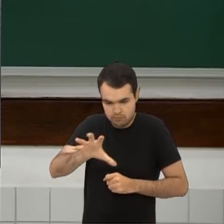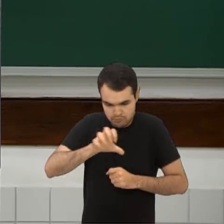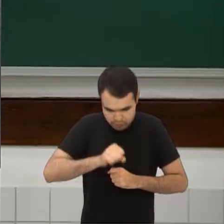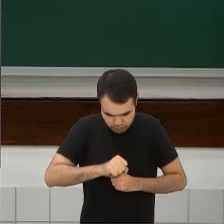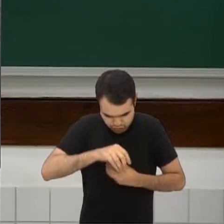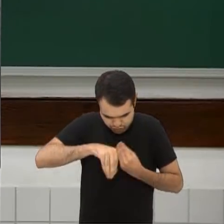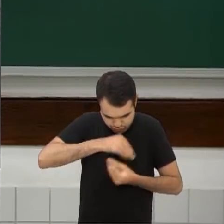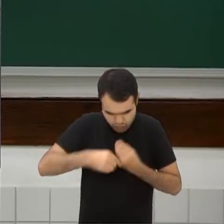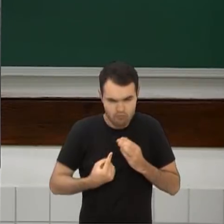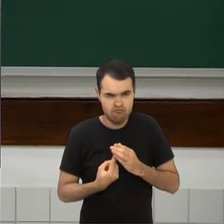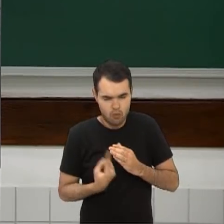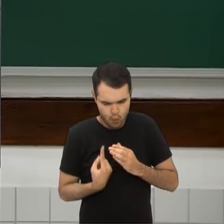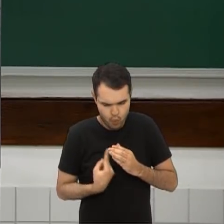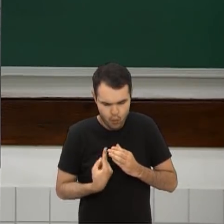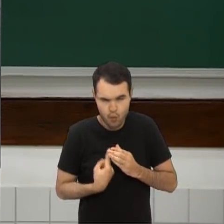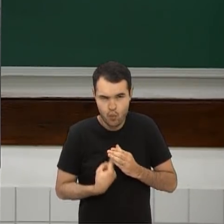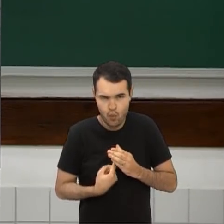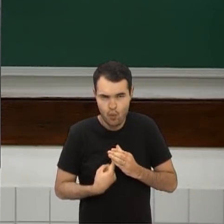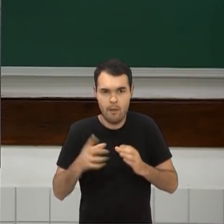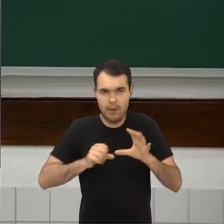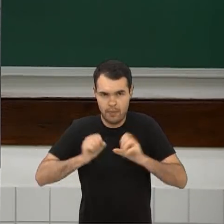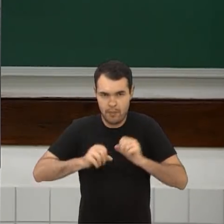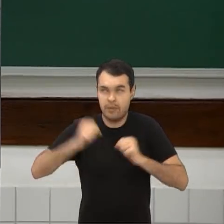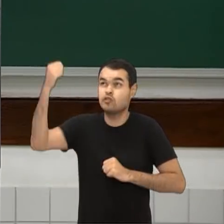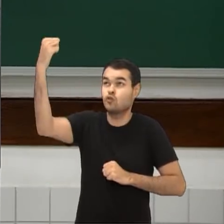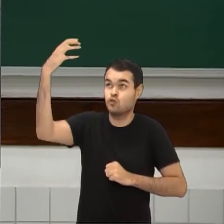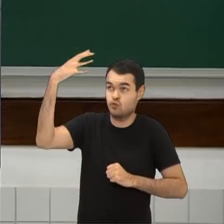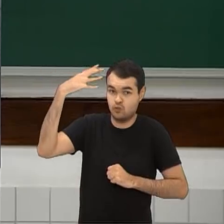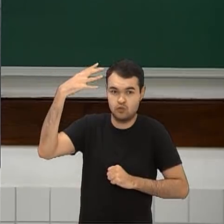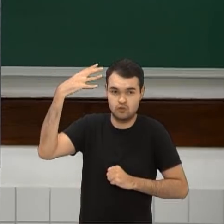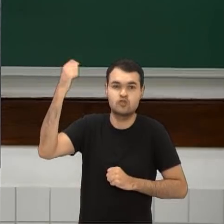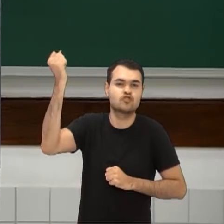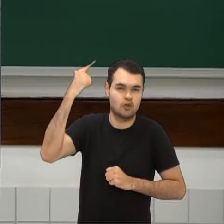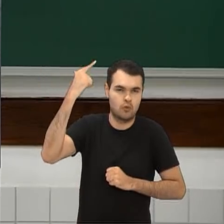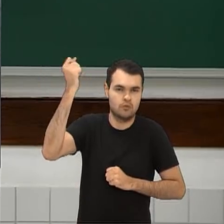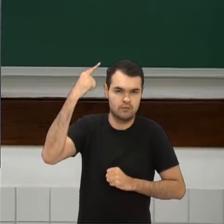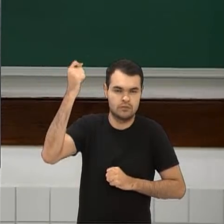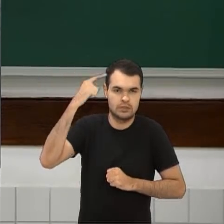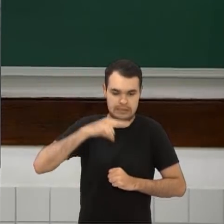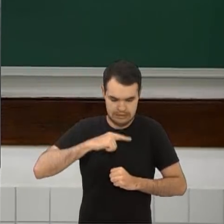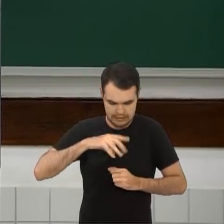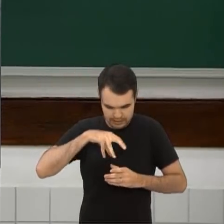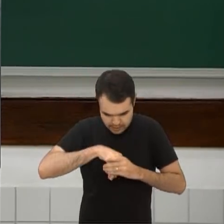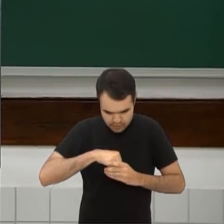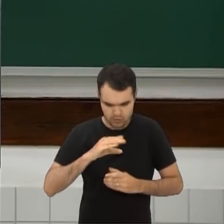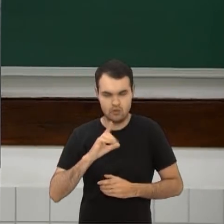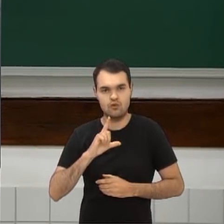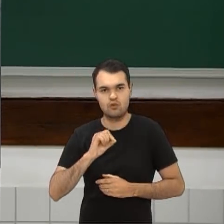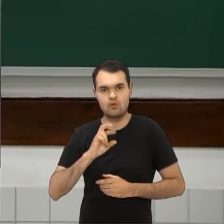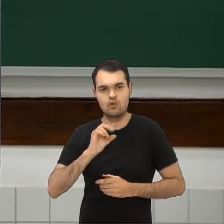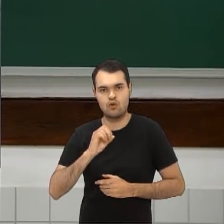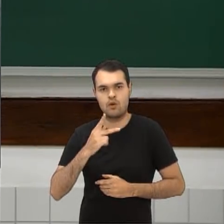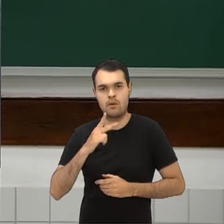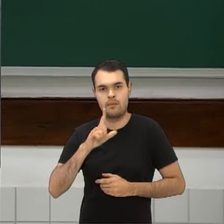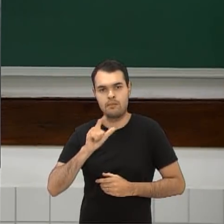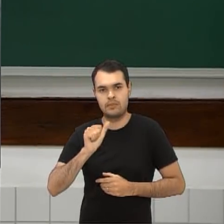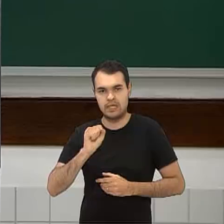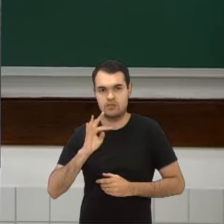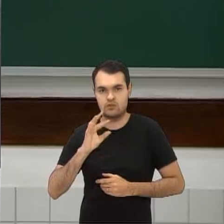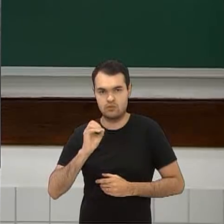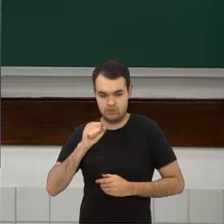seu liquidificadorzinho interno através da absorção da luz solar, lá nos seus cloroplastos, e produzir o quê? O